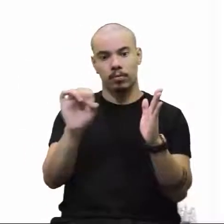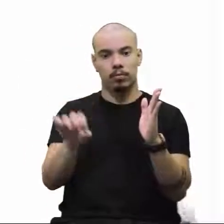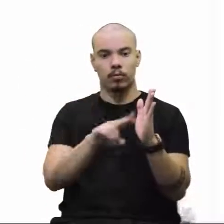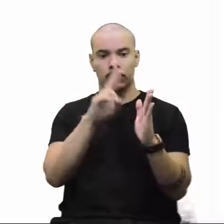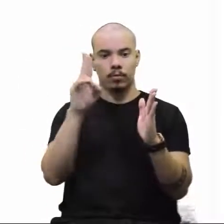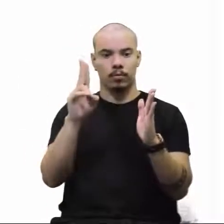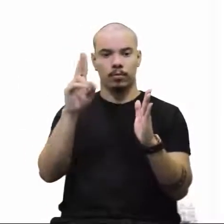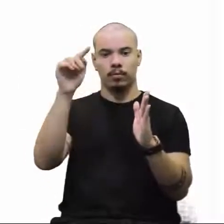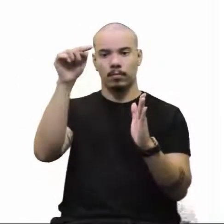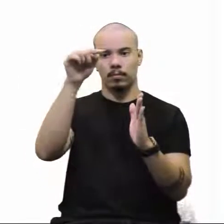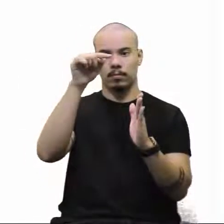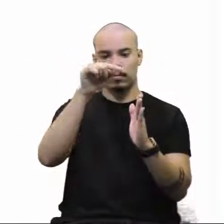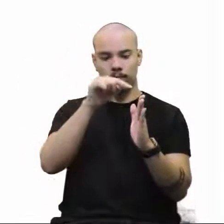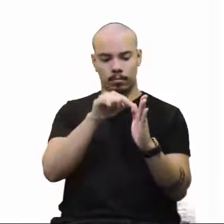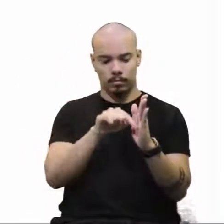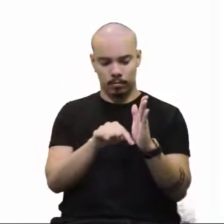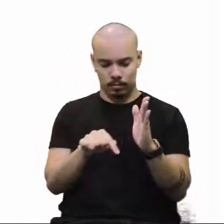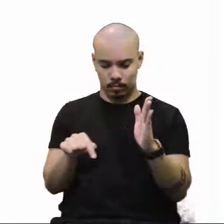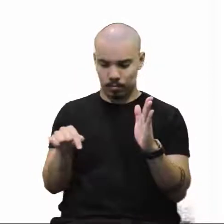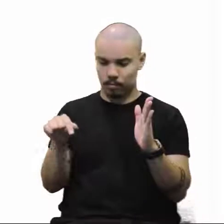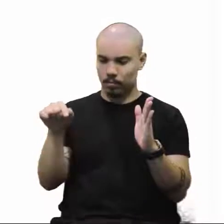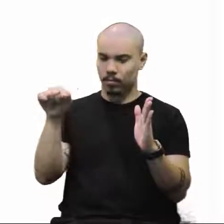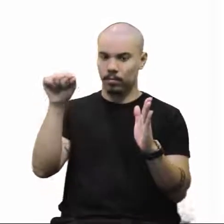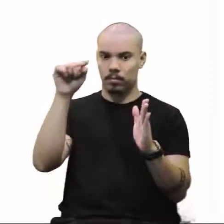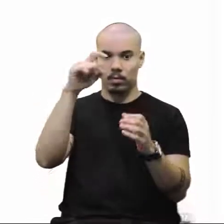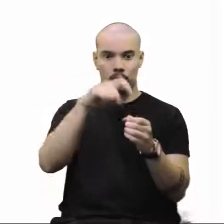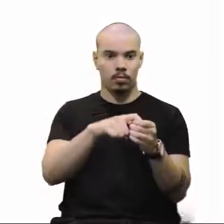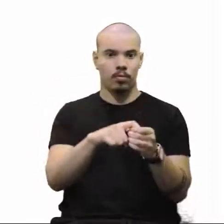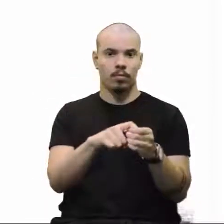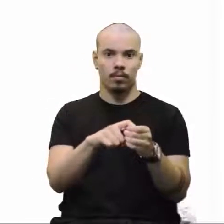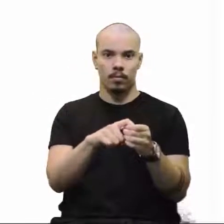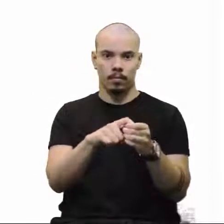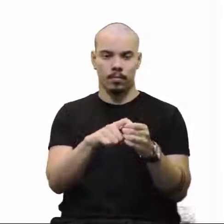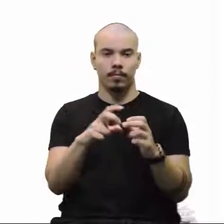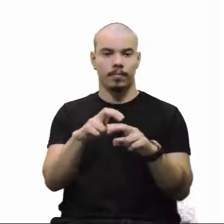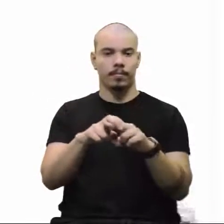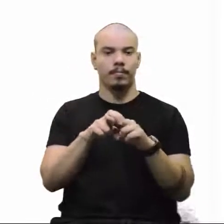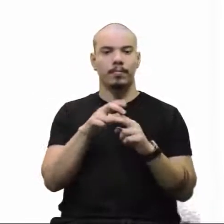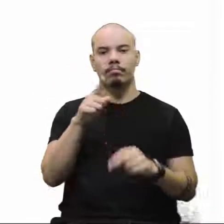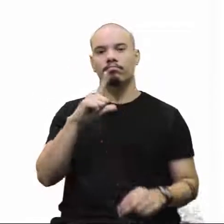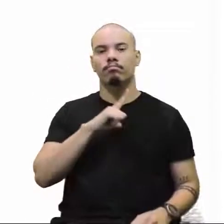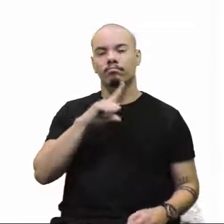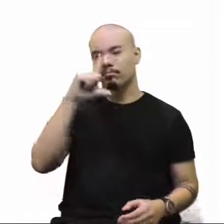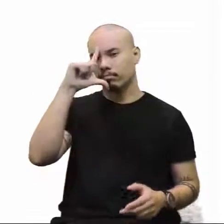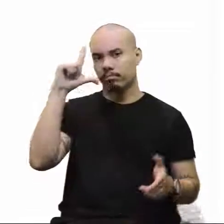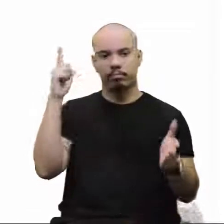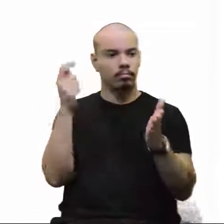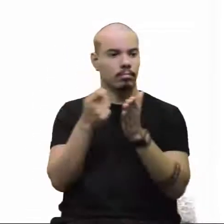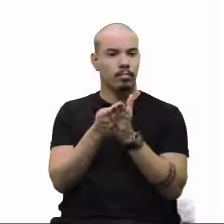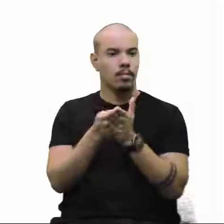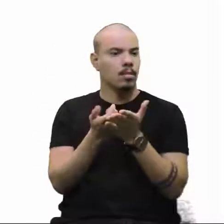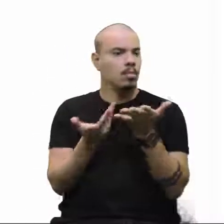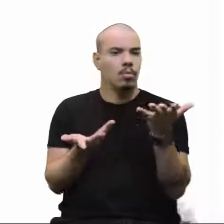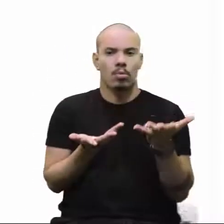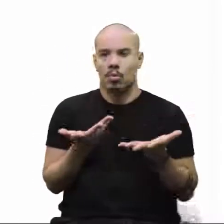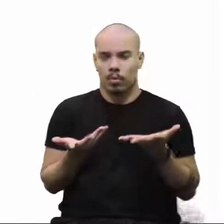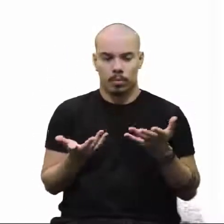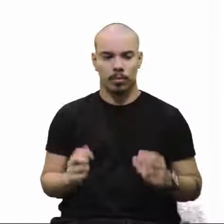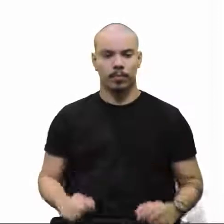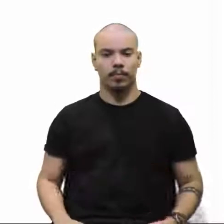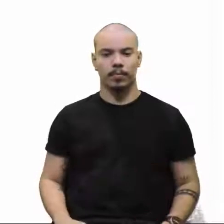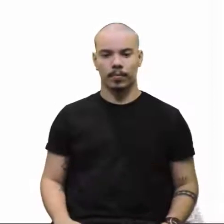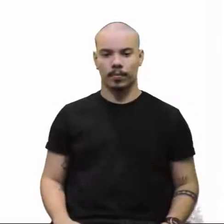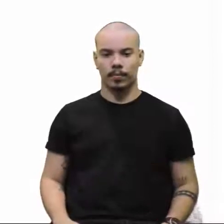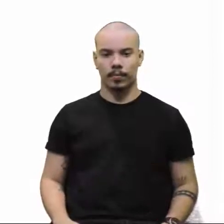descendo da fonte, passando no mercúrio para depois ir para a fonte de novo. Então você vai ter que decidir qual é a situação. Aqui, o